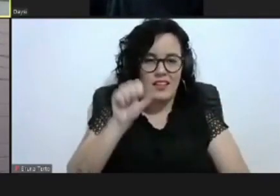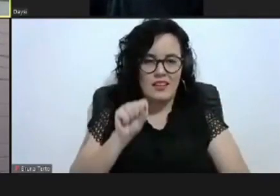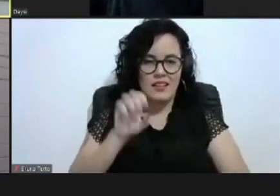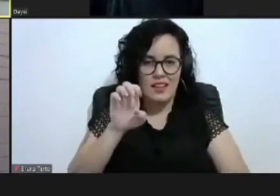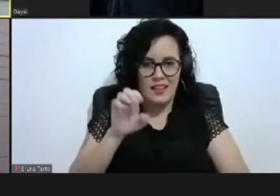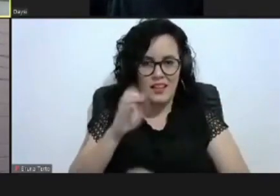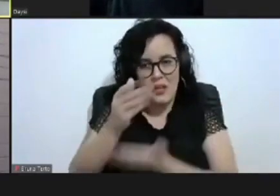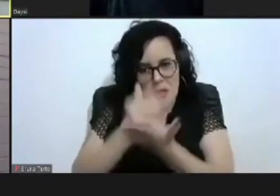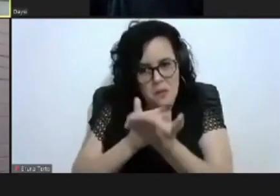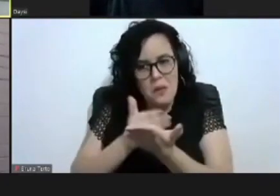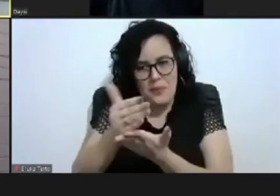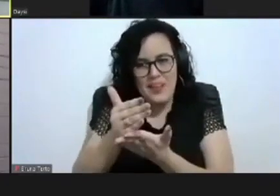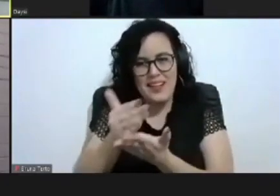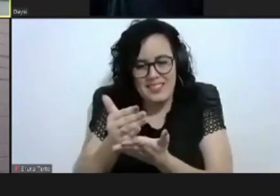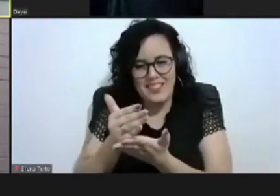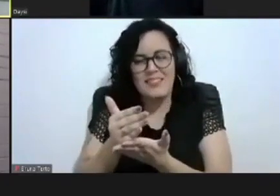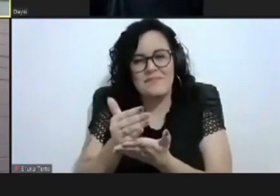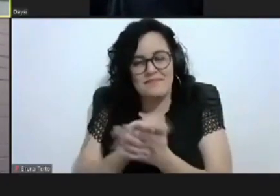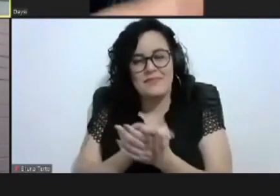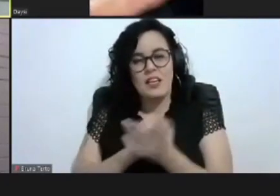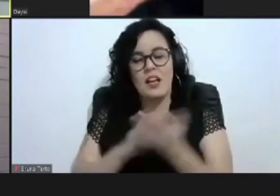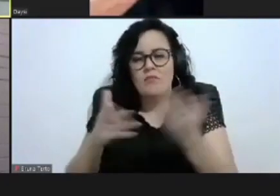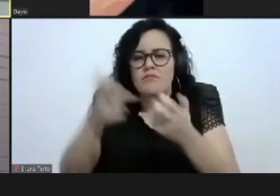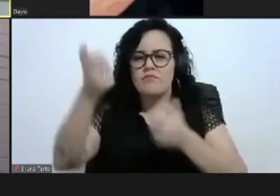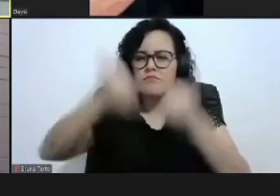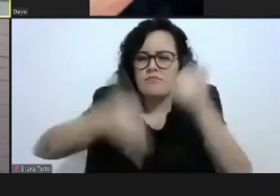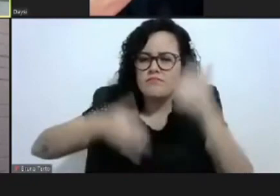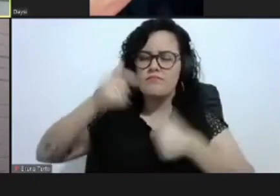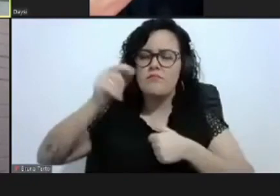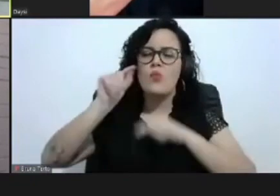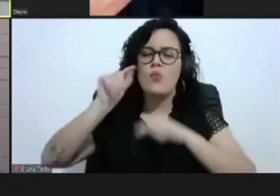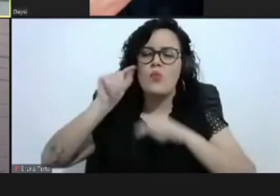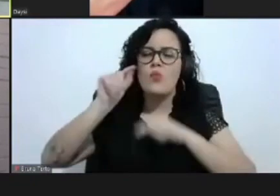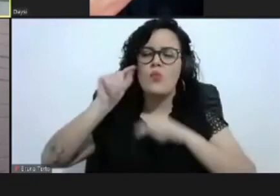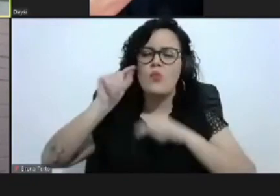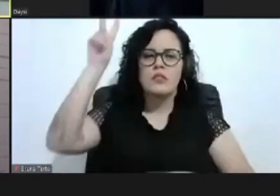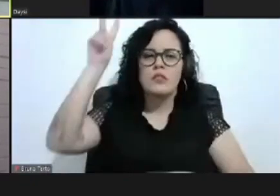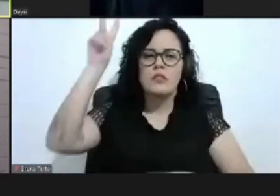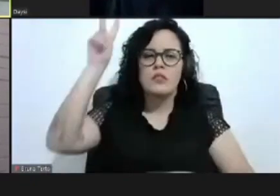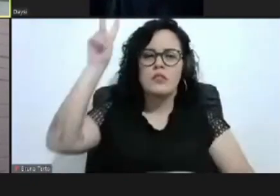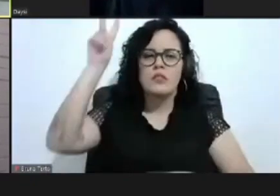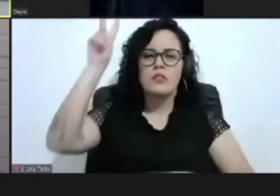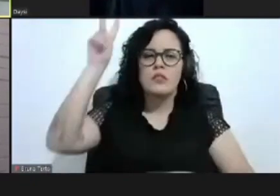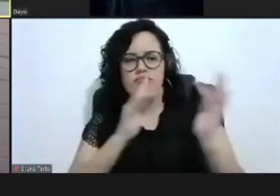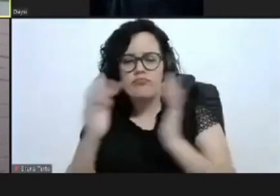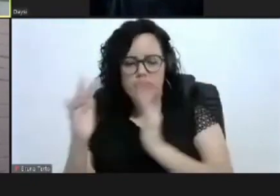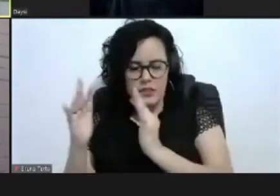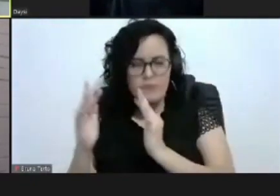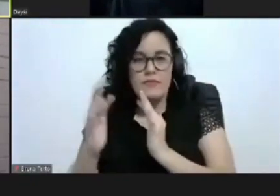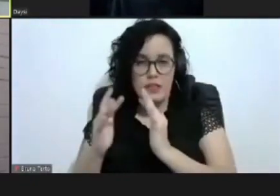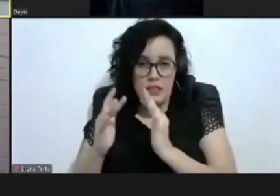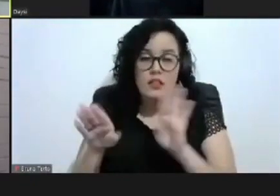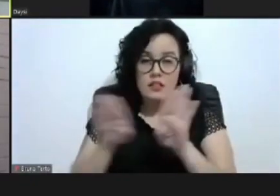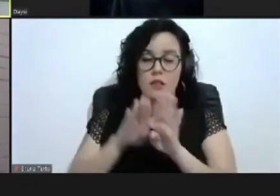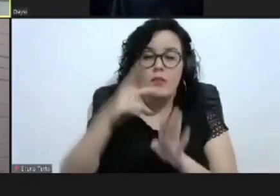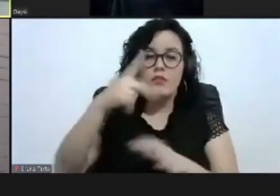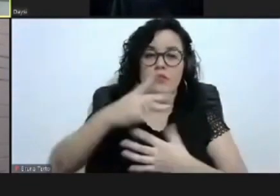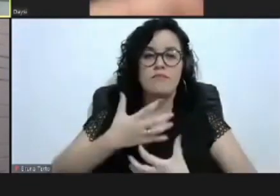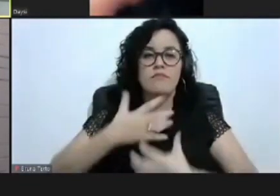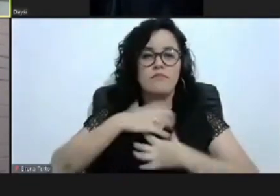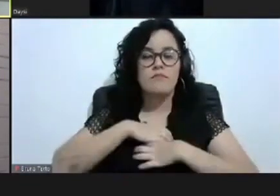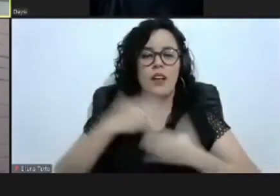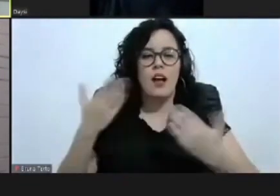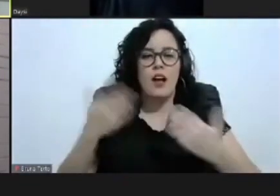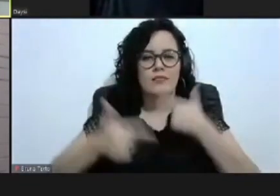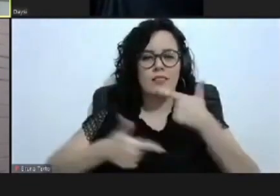para a gente um pouco da sua trajetória, da história e dessa motivação de estar no mercado editorial.